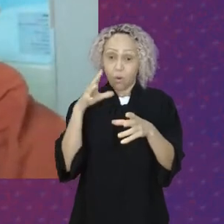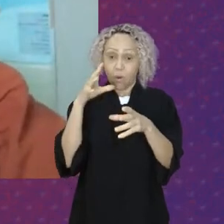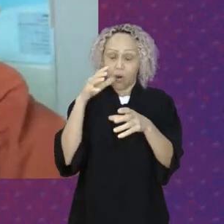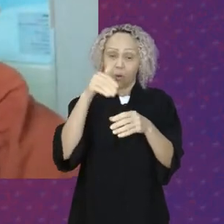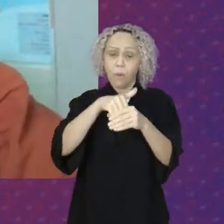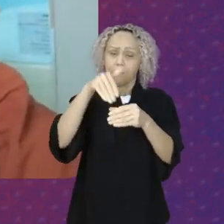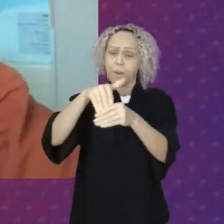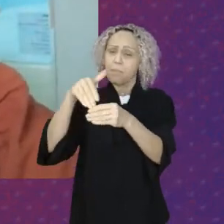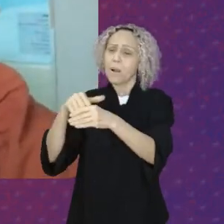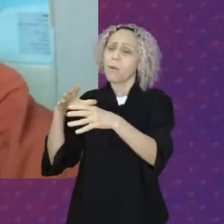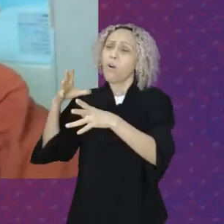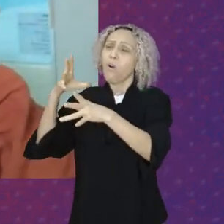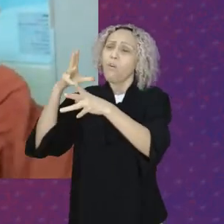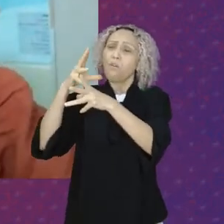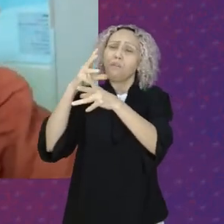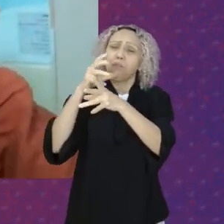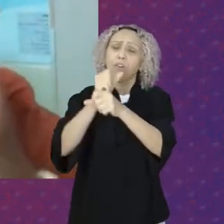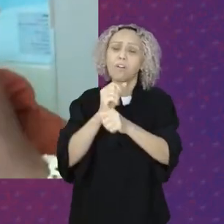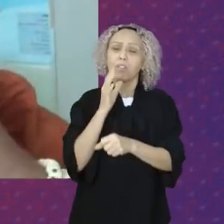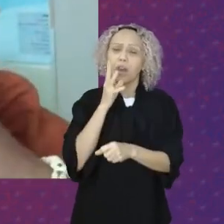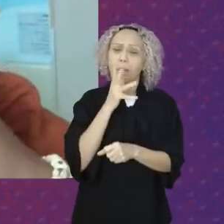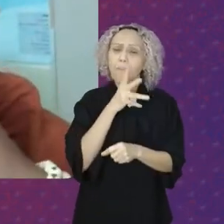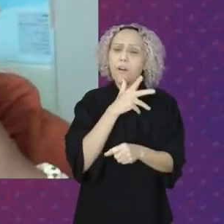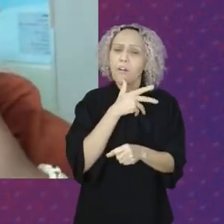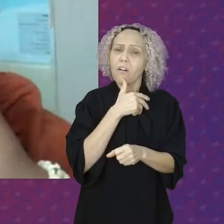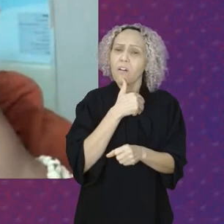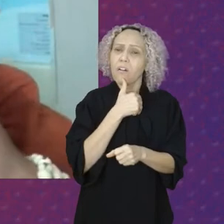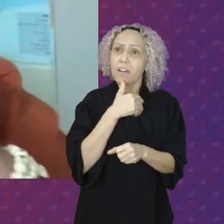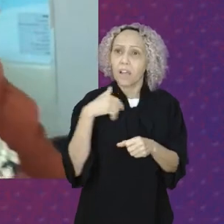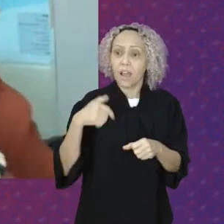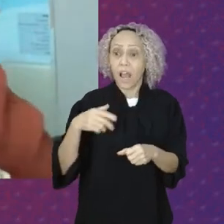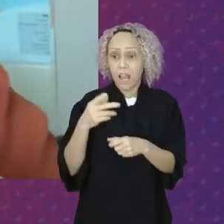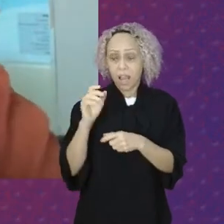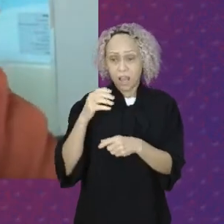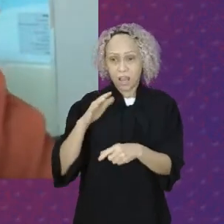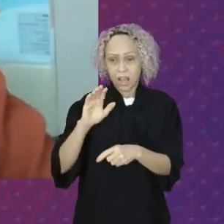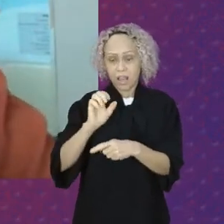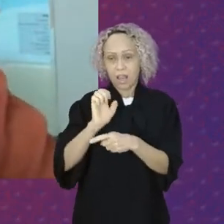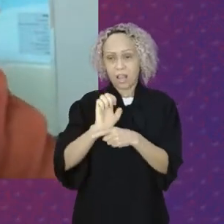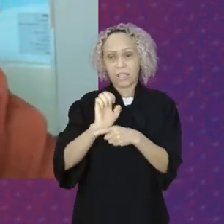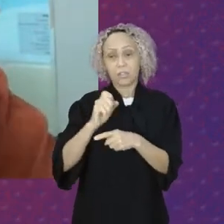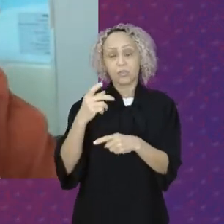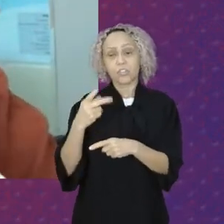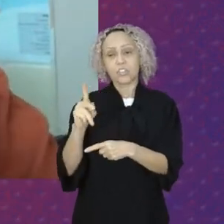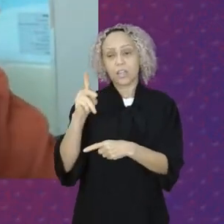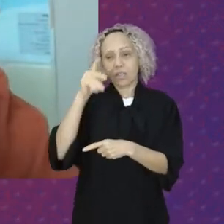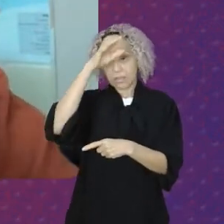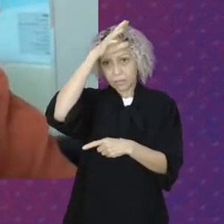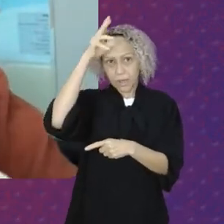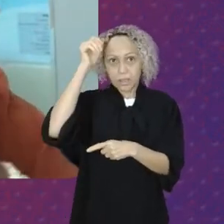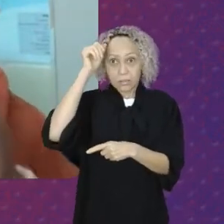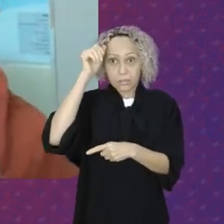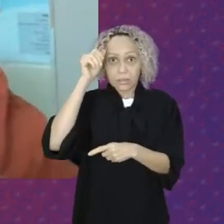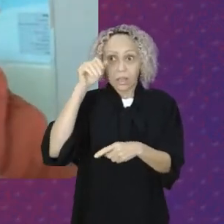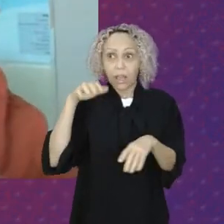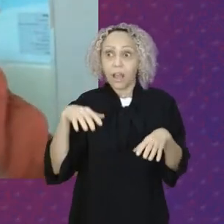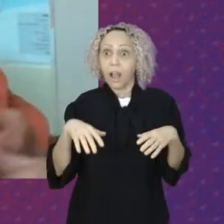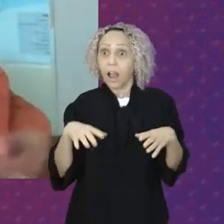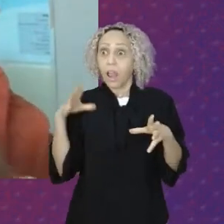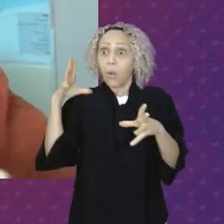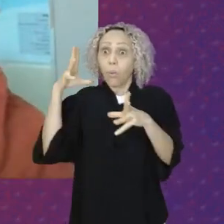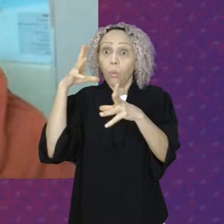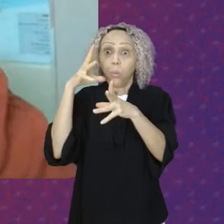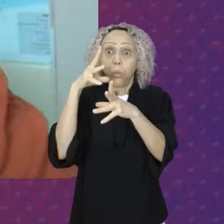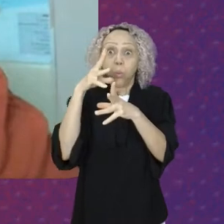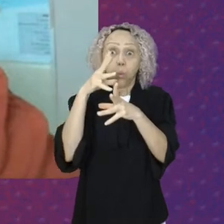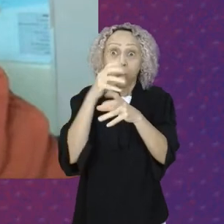Sai o resultado que nós vamos para o segundo turno. E a minha cabeça era o tempo todo assim: como que eu ia fazer no meu puerpério para dar conta de